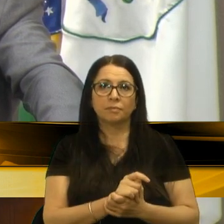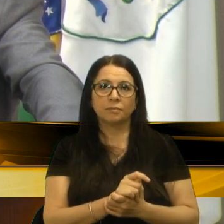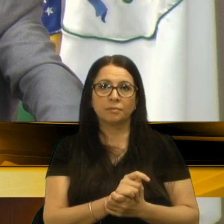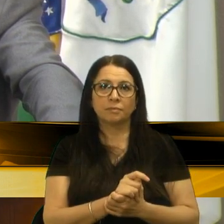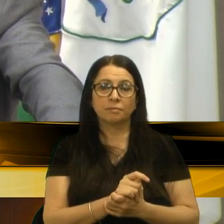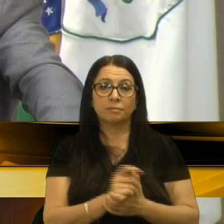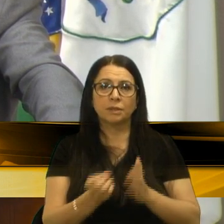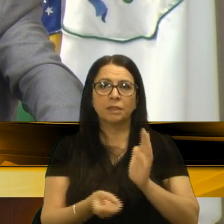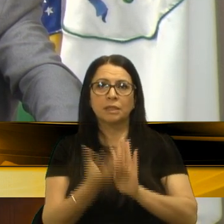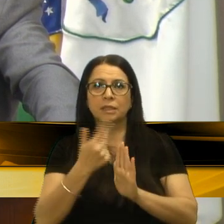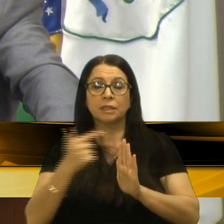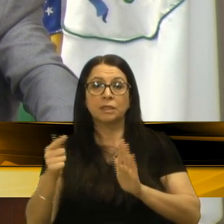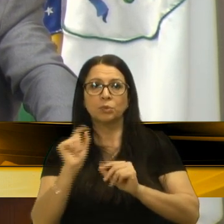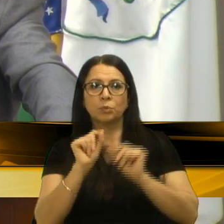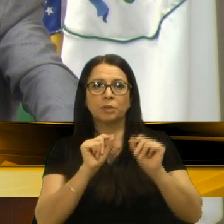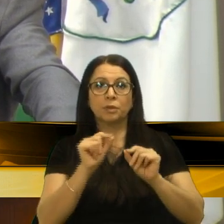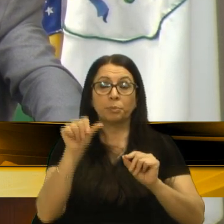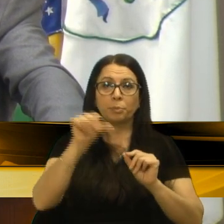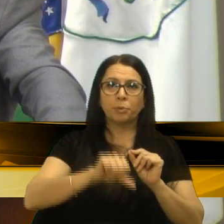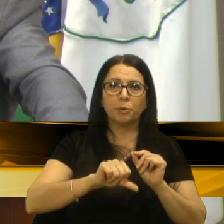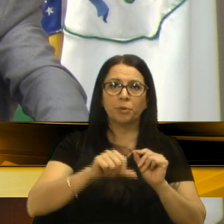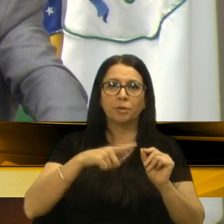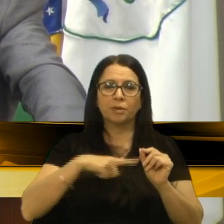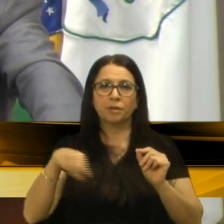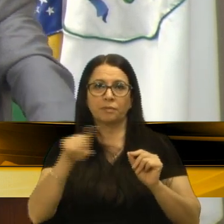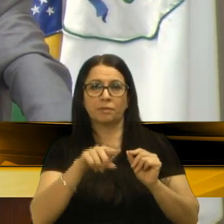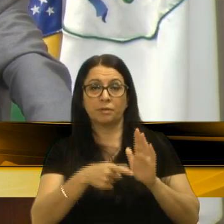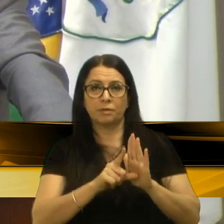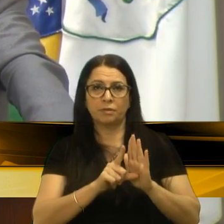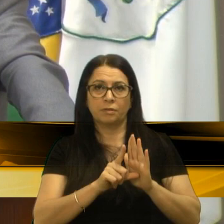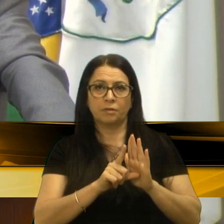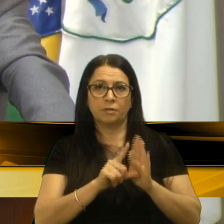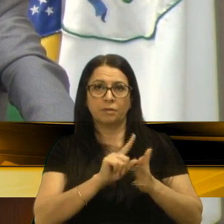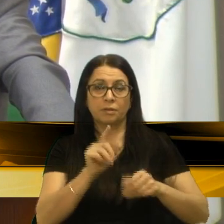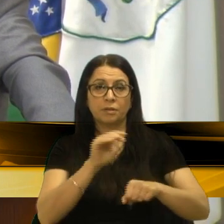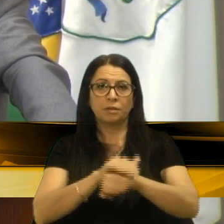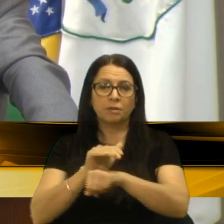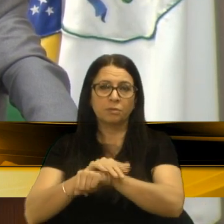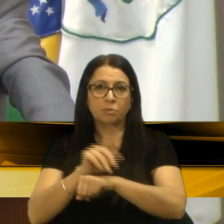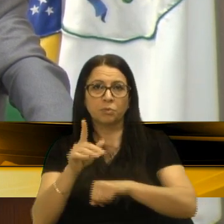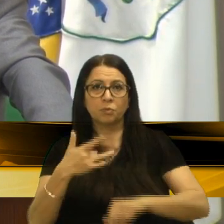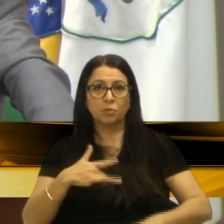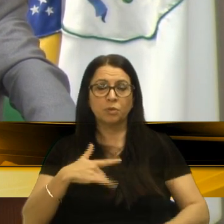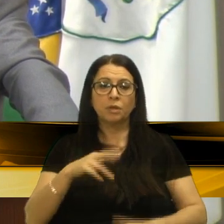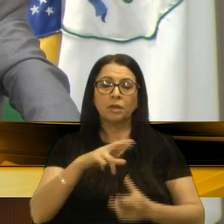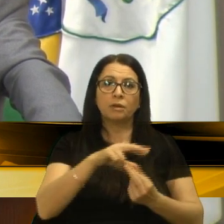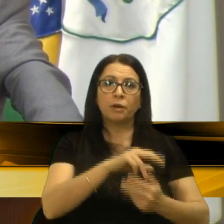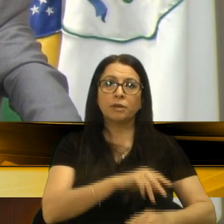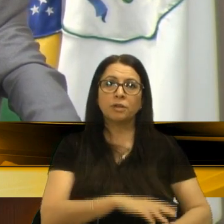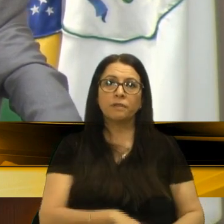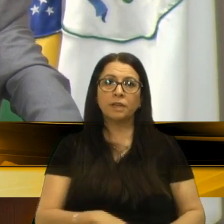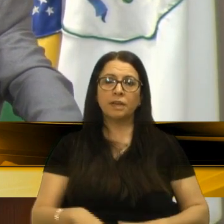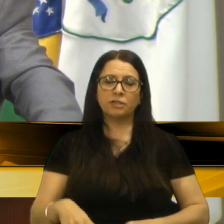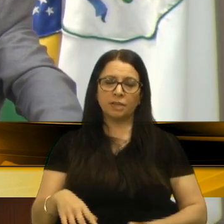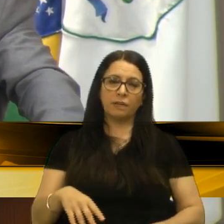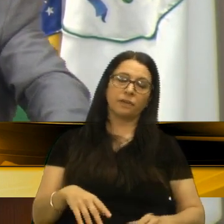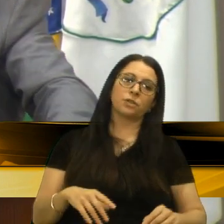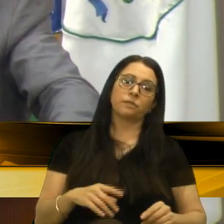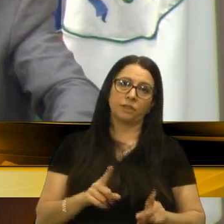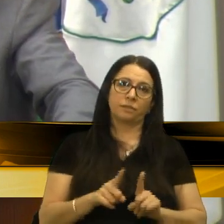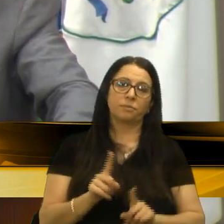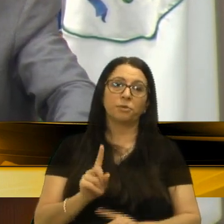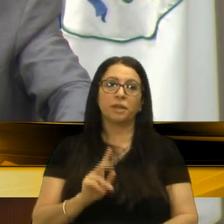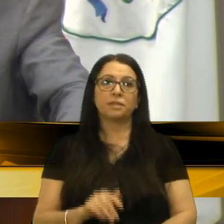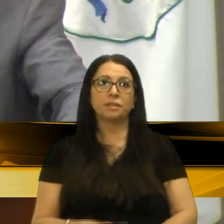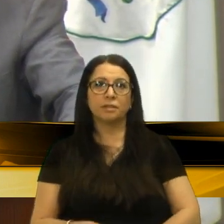criar um impasse pior do que estava antes. E não ponham a culpa nos coitados recicladores, porque eles talvez sejam a primeira vítima se